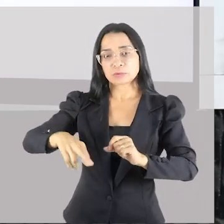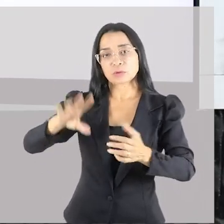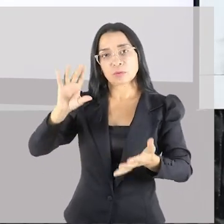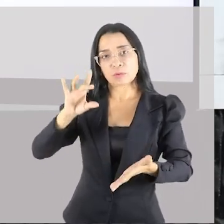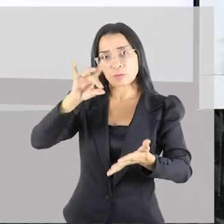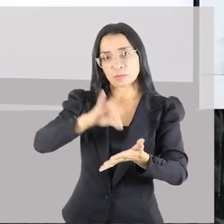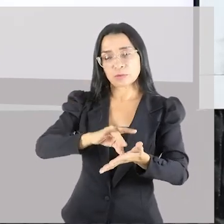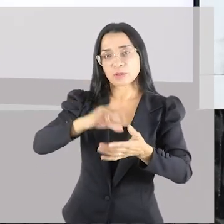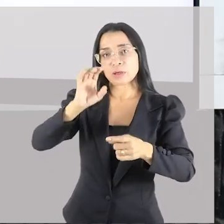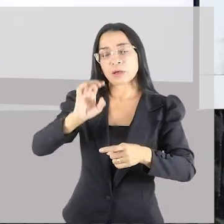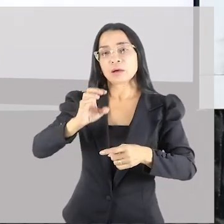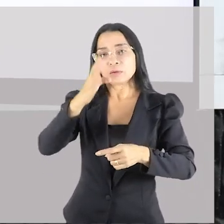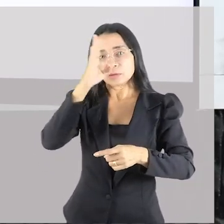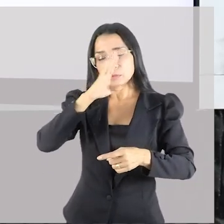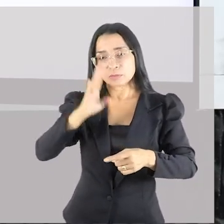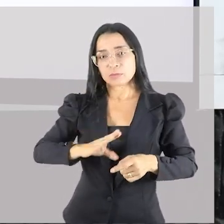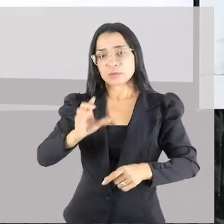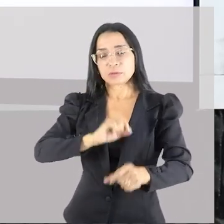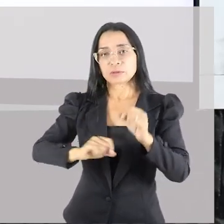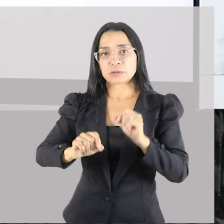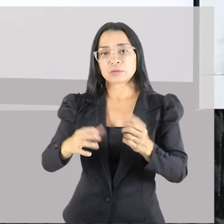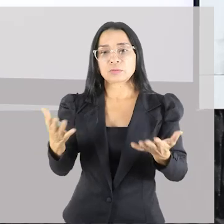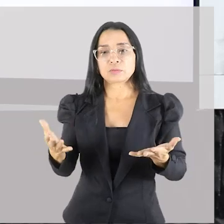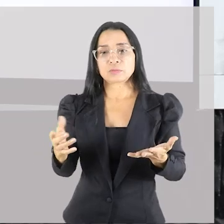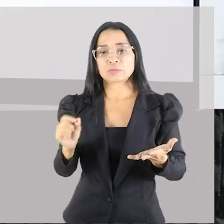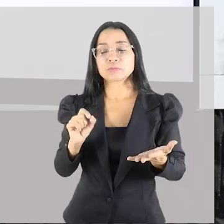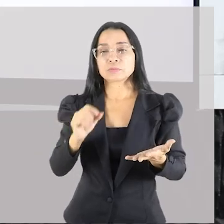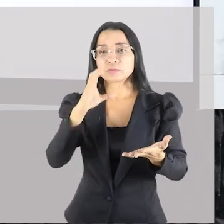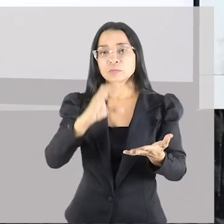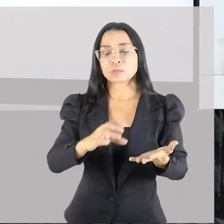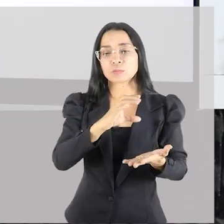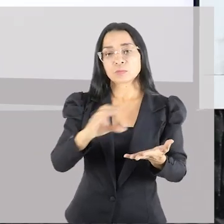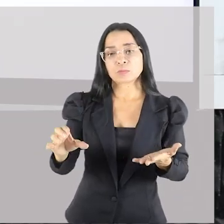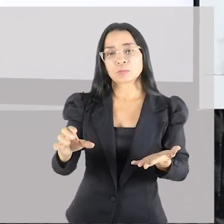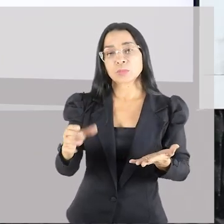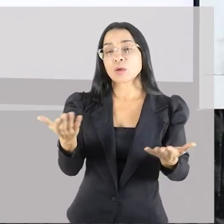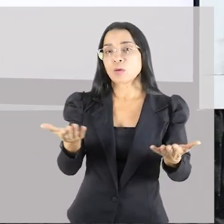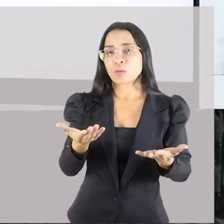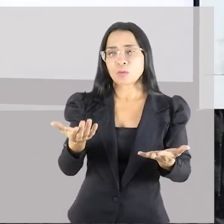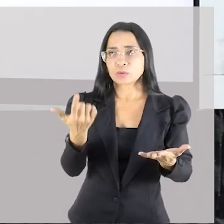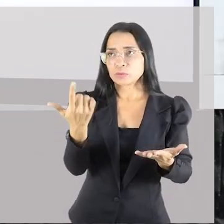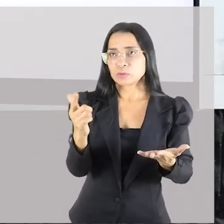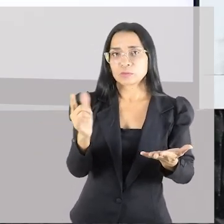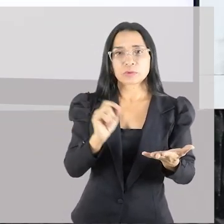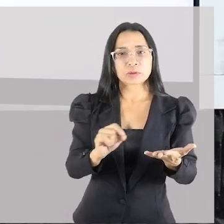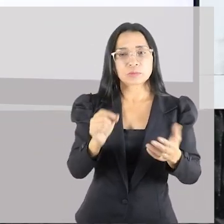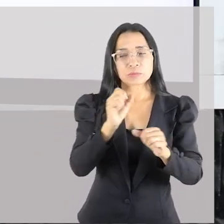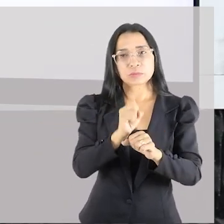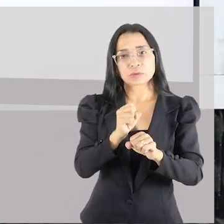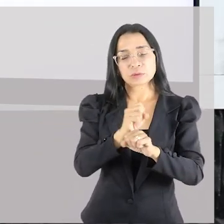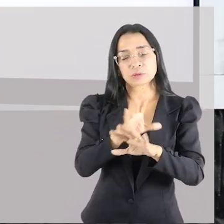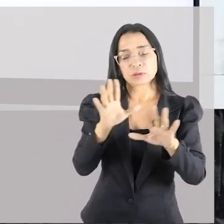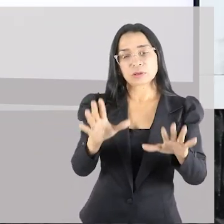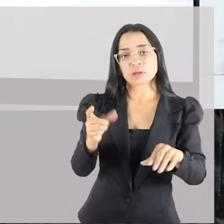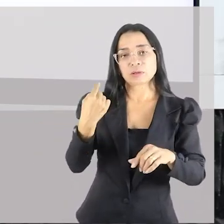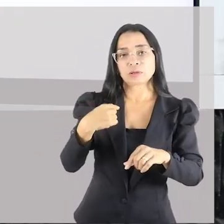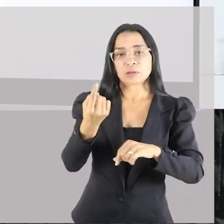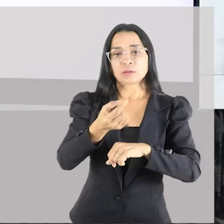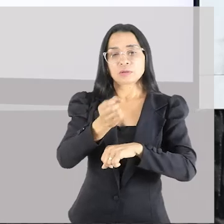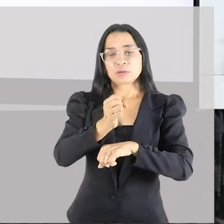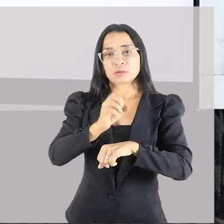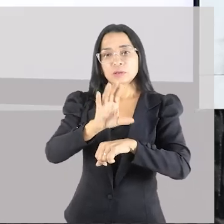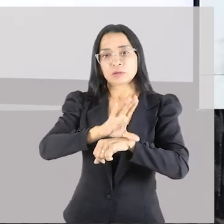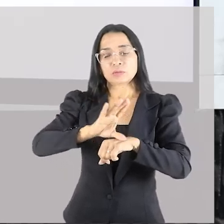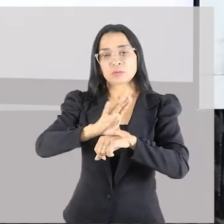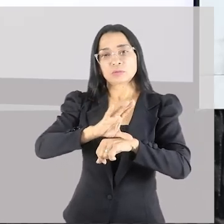com as outras crenças, outras religiões, que é o catolicismo. Então, hoje nós não temos, claro, a nossa Constituição de 1889, mas